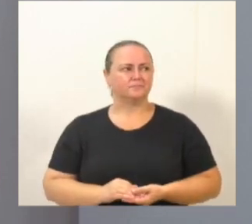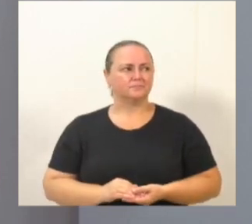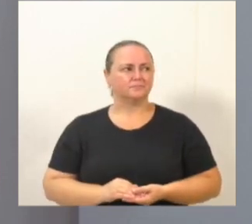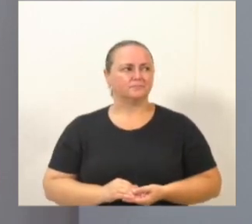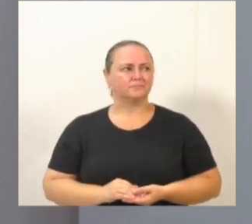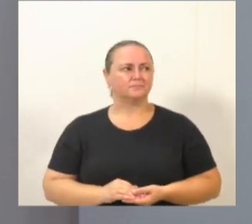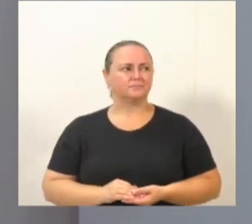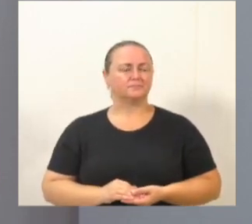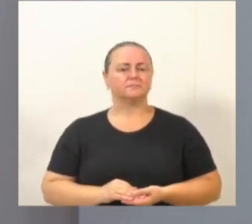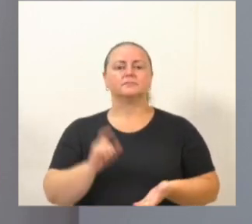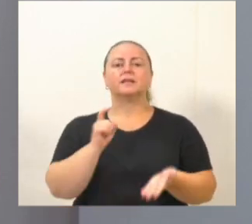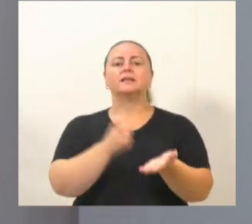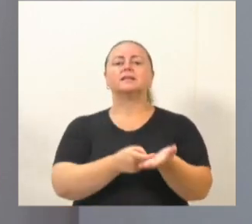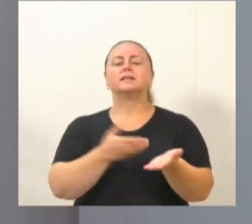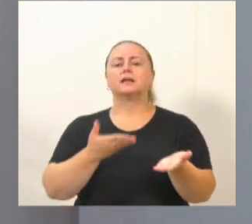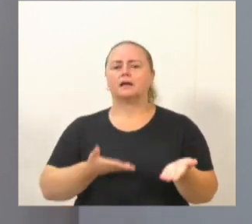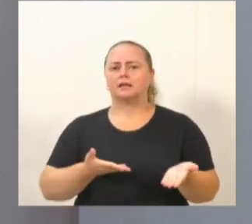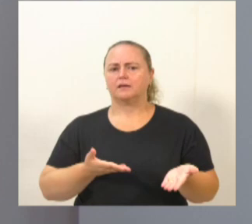tarifa, vereador, ela